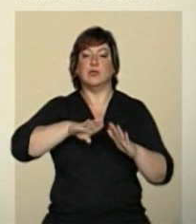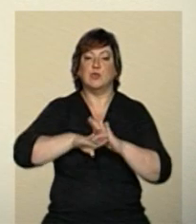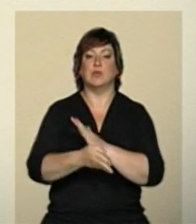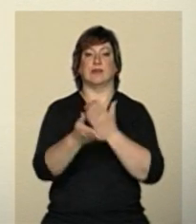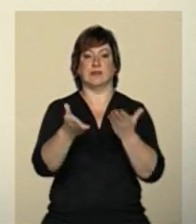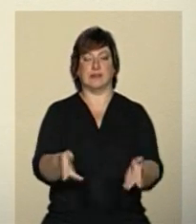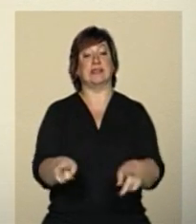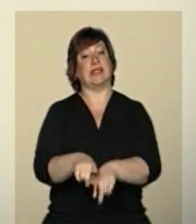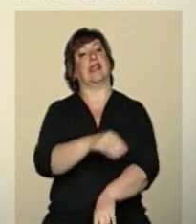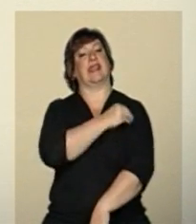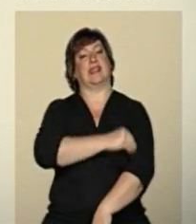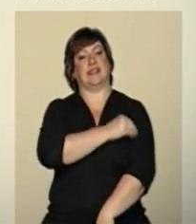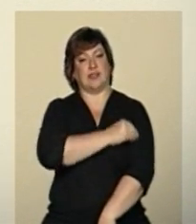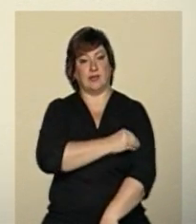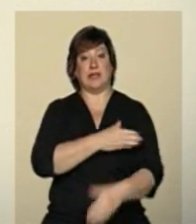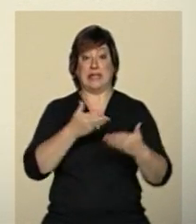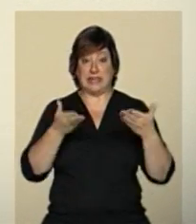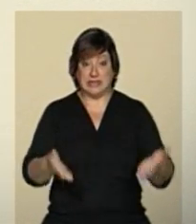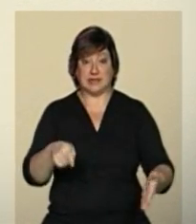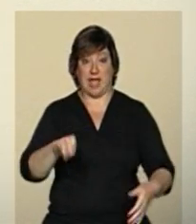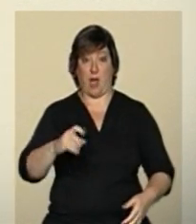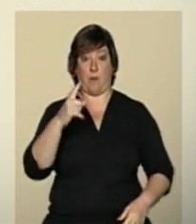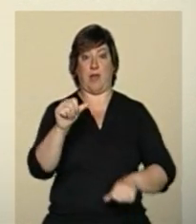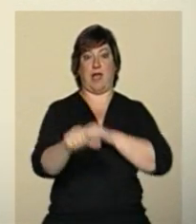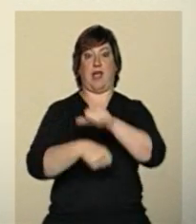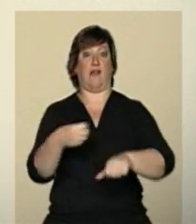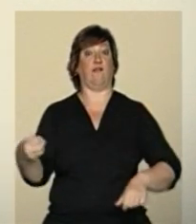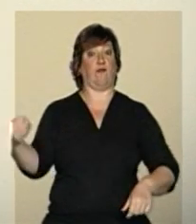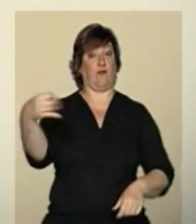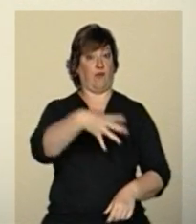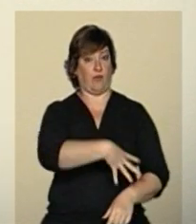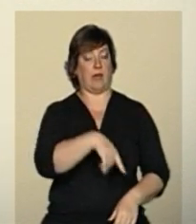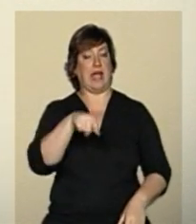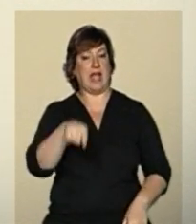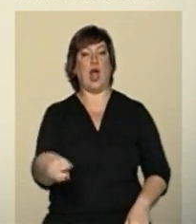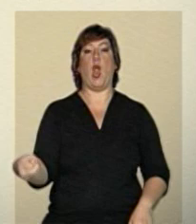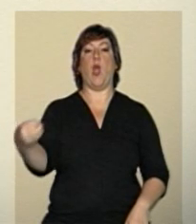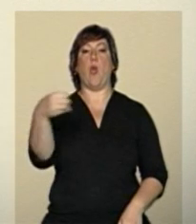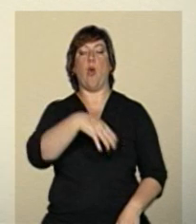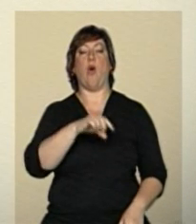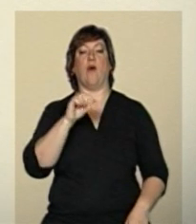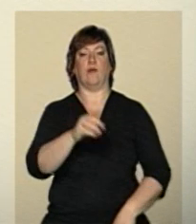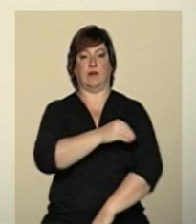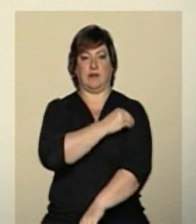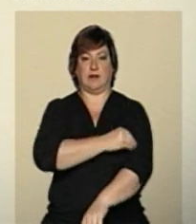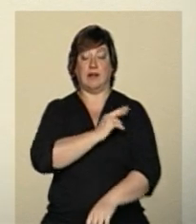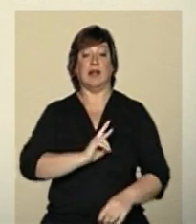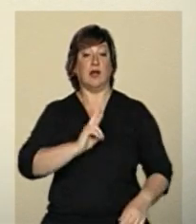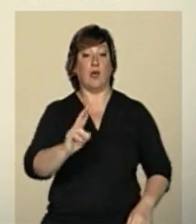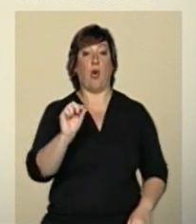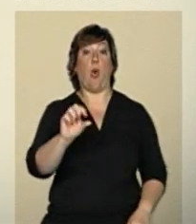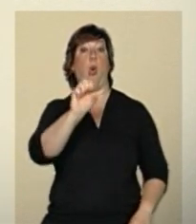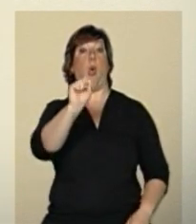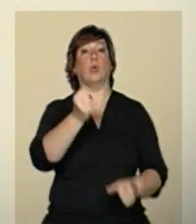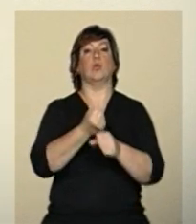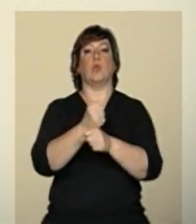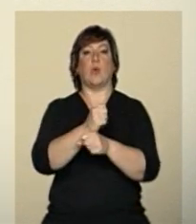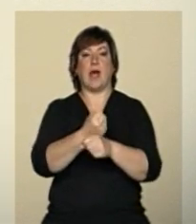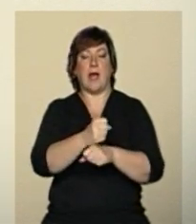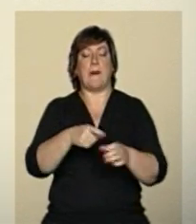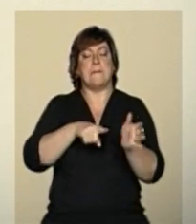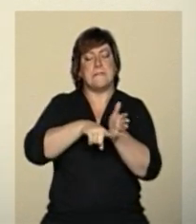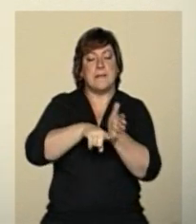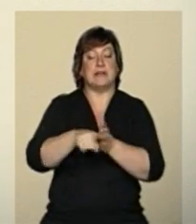em etanol. E isso, Luciano, é uma revolução. Esse novo etanol é resultado de 8 anos de pesquisa